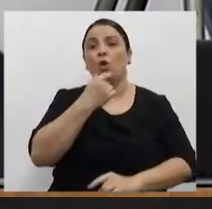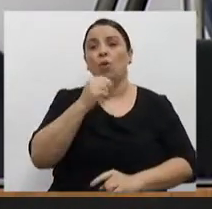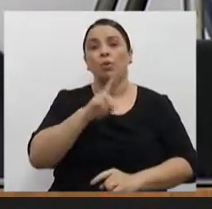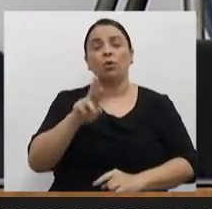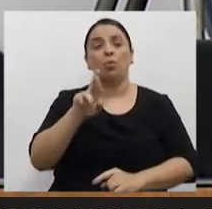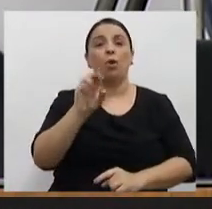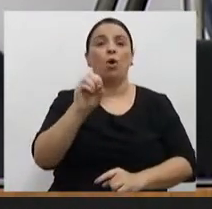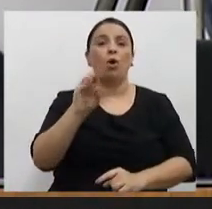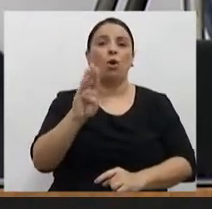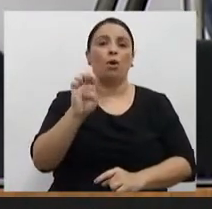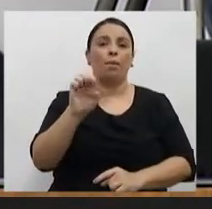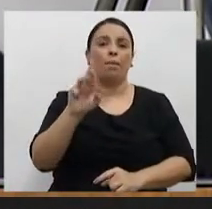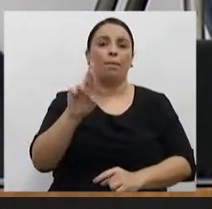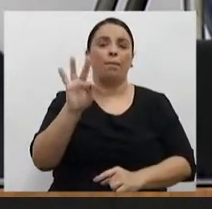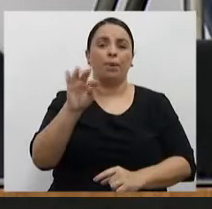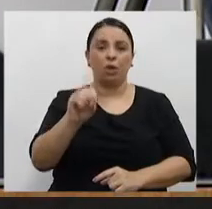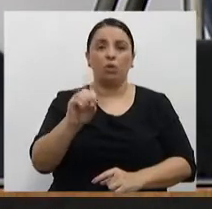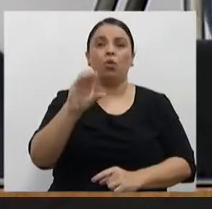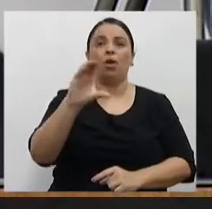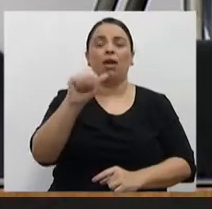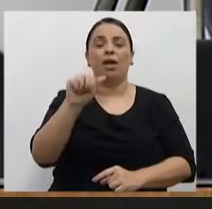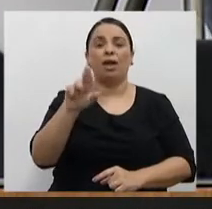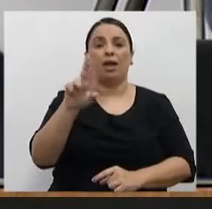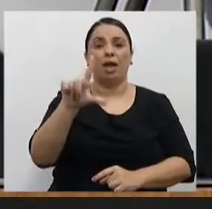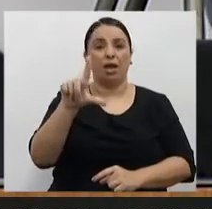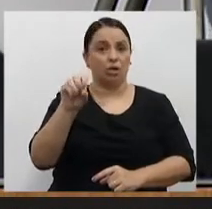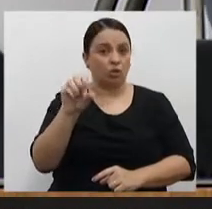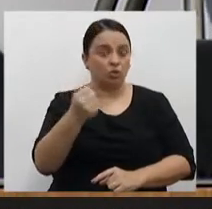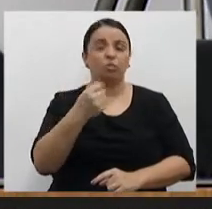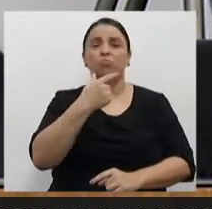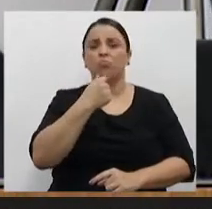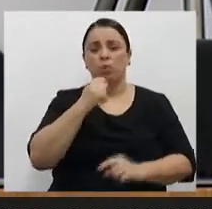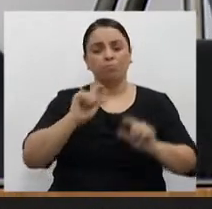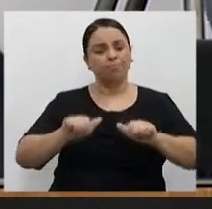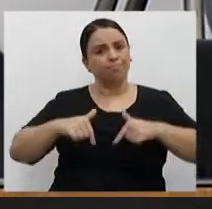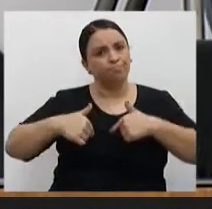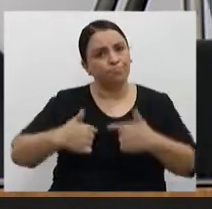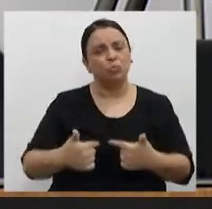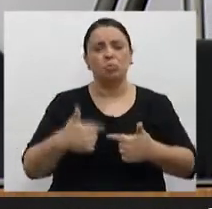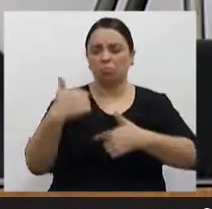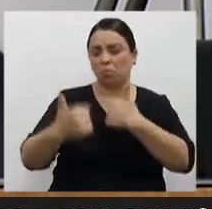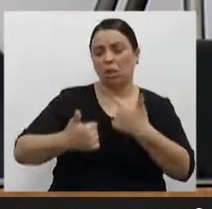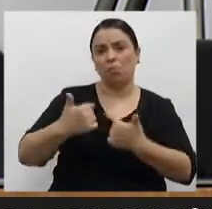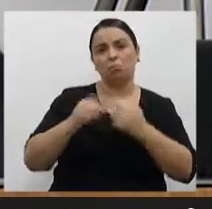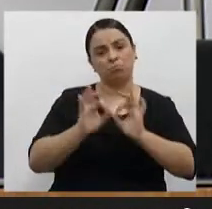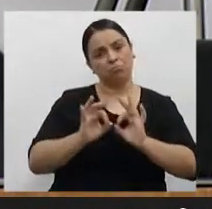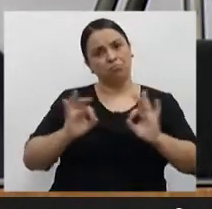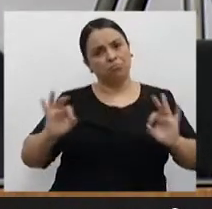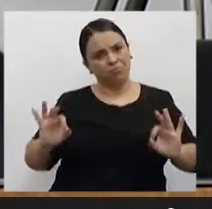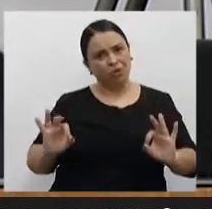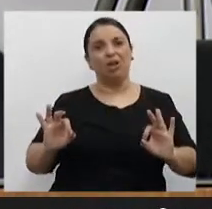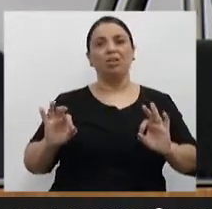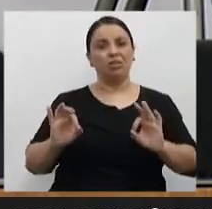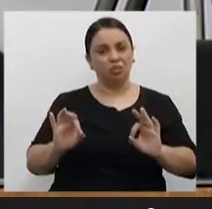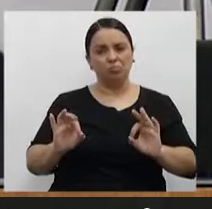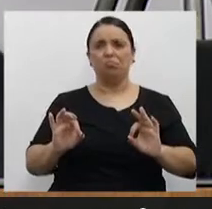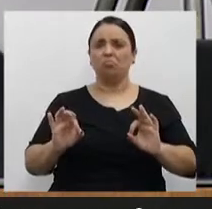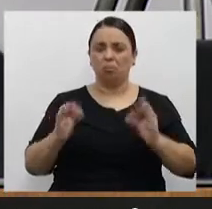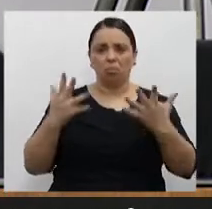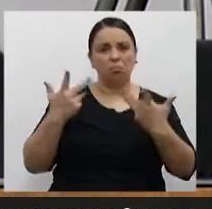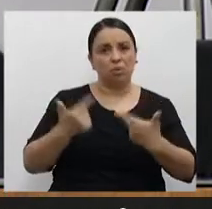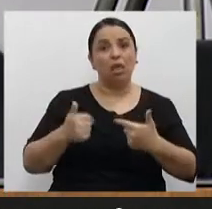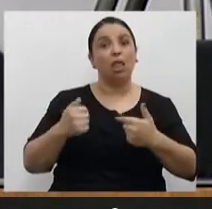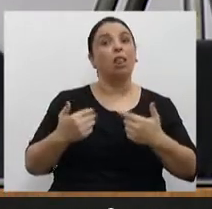presente conosco, né? O presidente muito atuante e que vem fazendo um trabalho realmente diferenciado à frente do Conselho